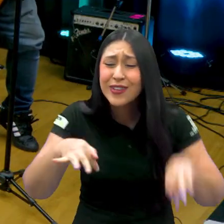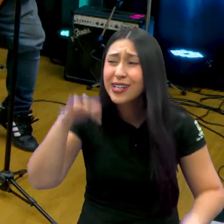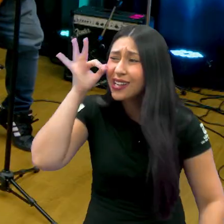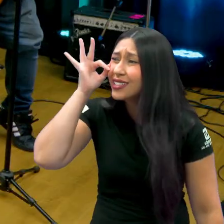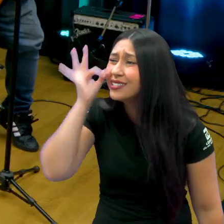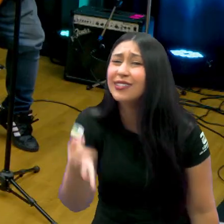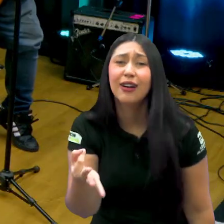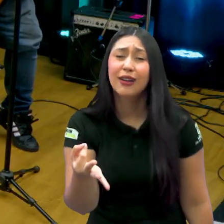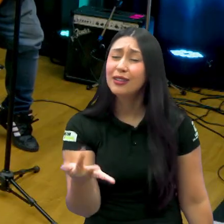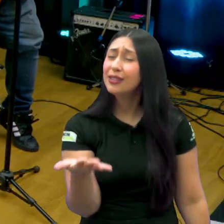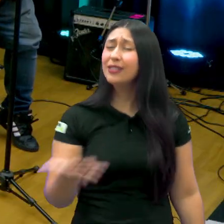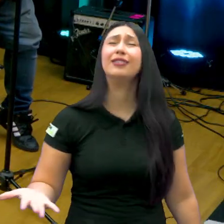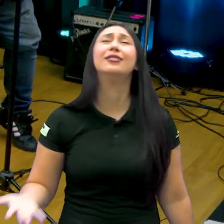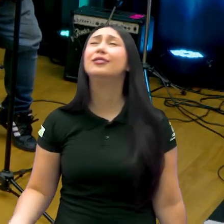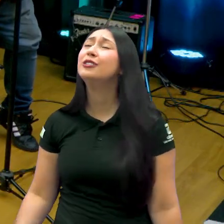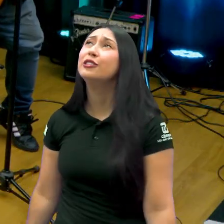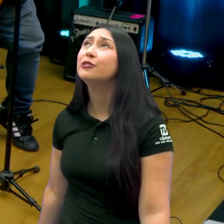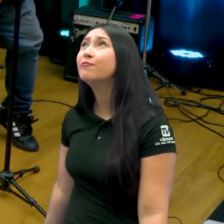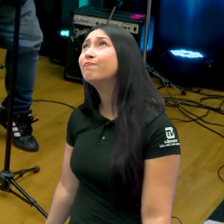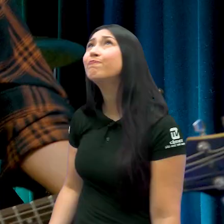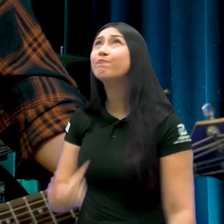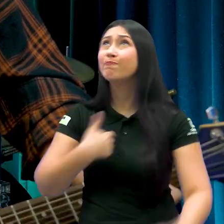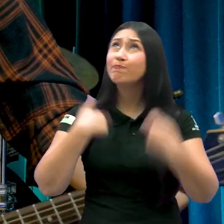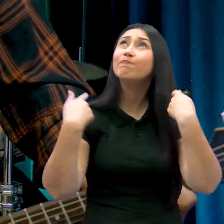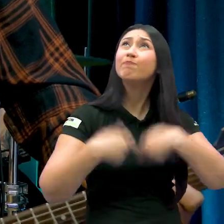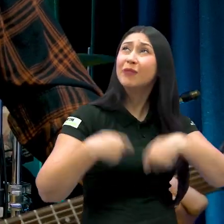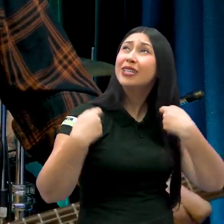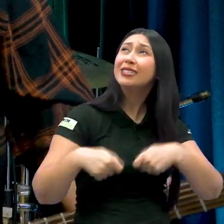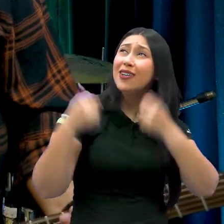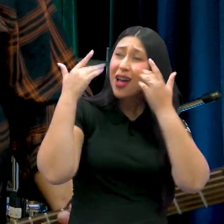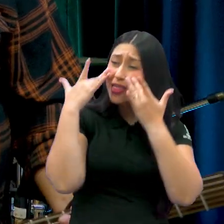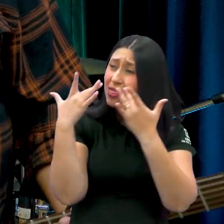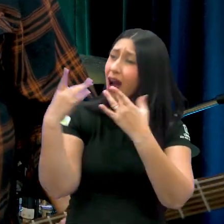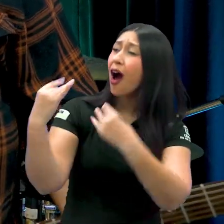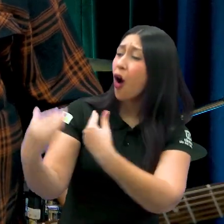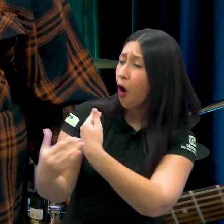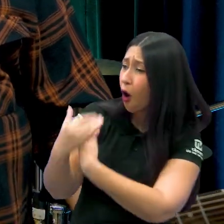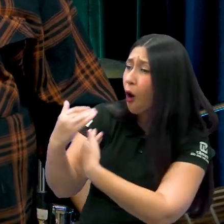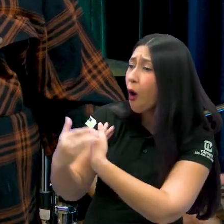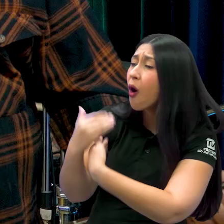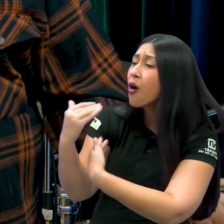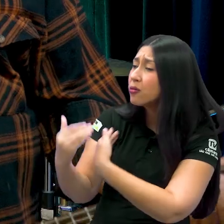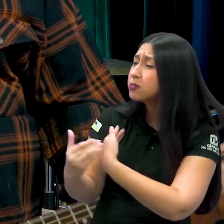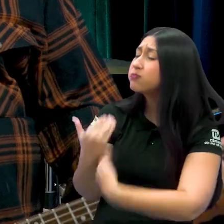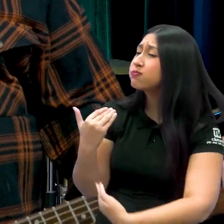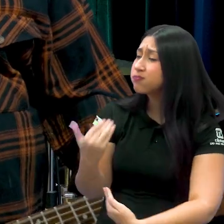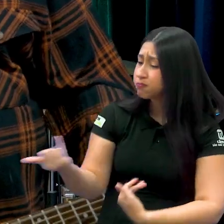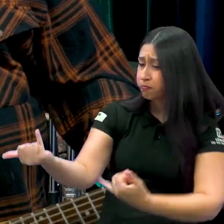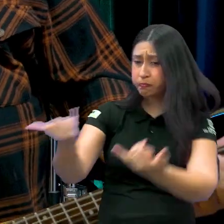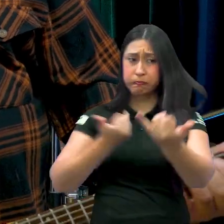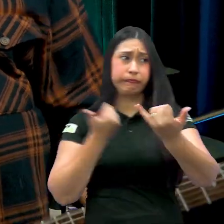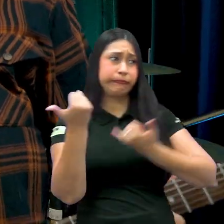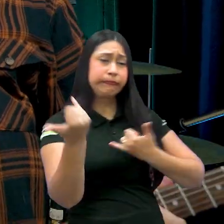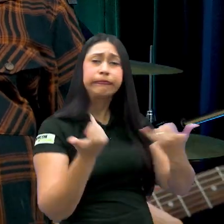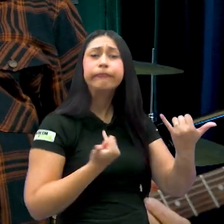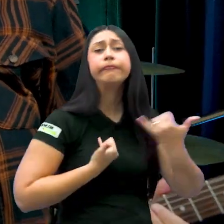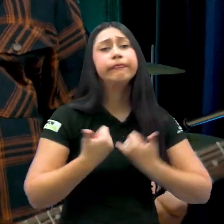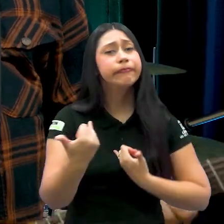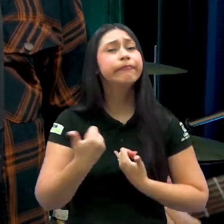com esse dia perfeito. Deveria ter falado como a gente ouviu.